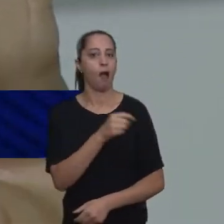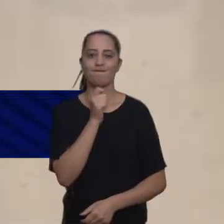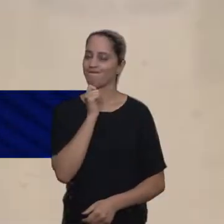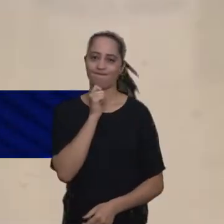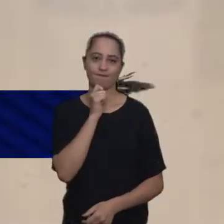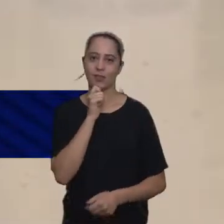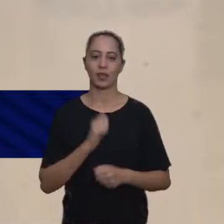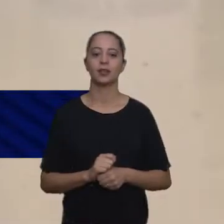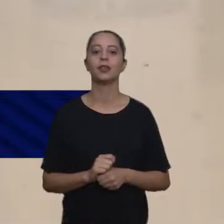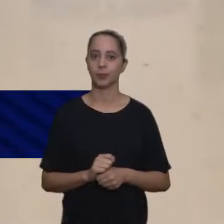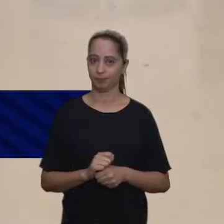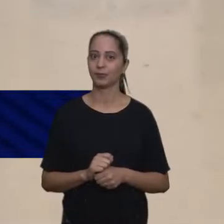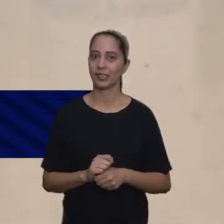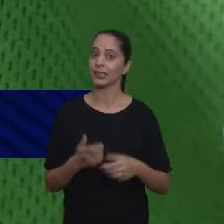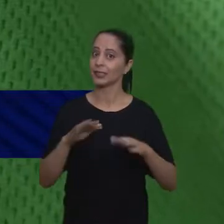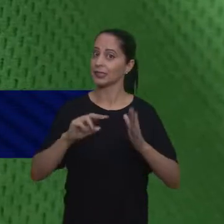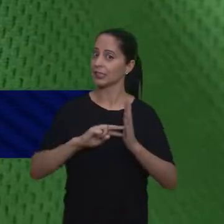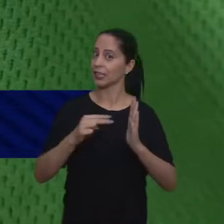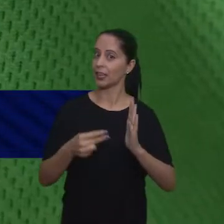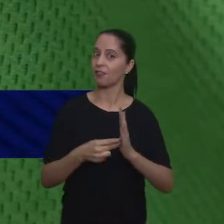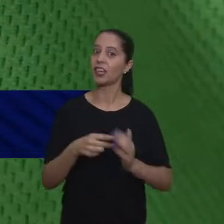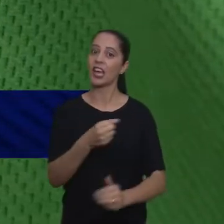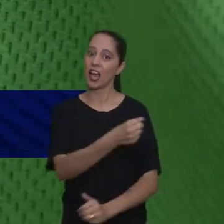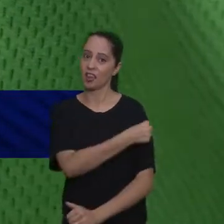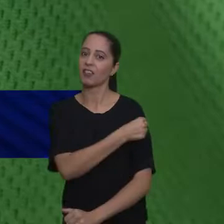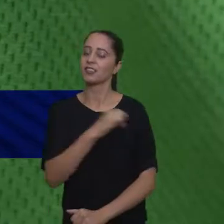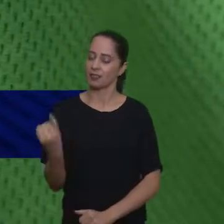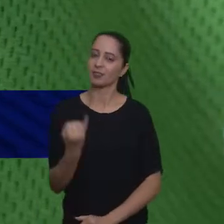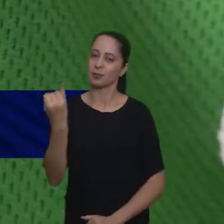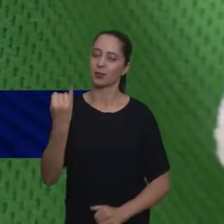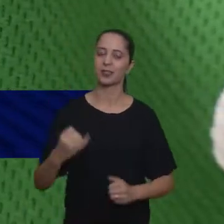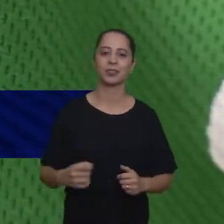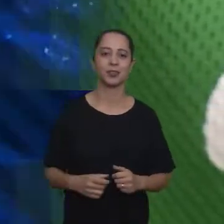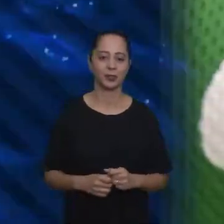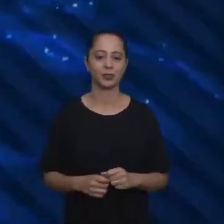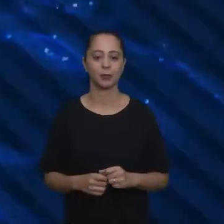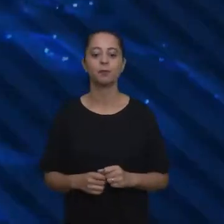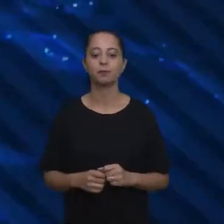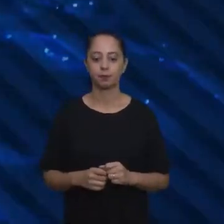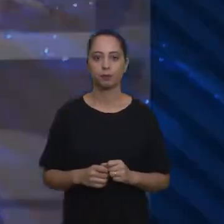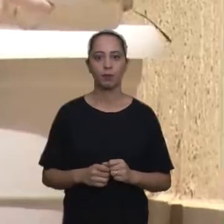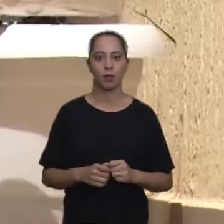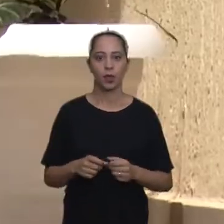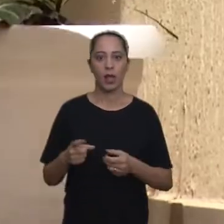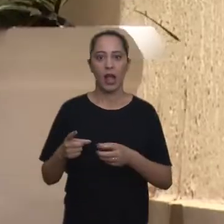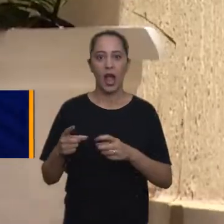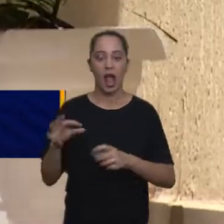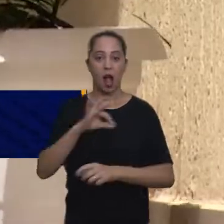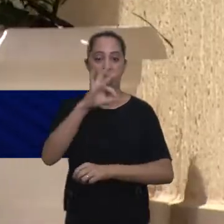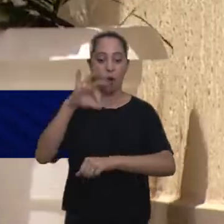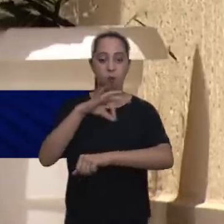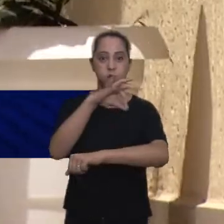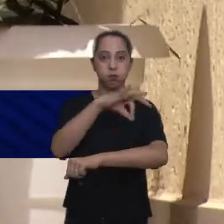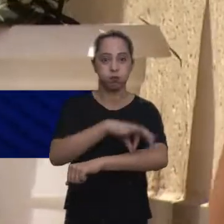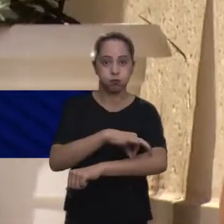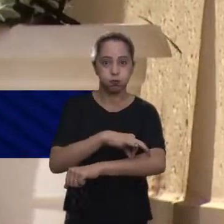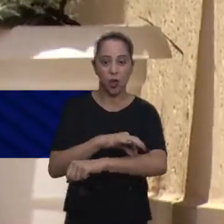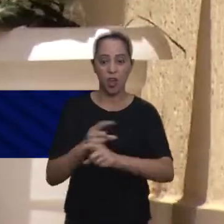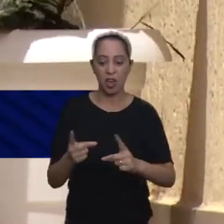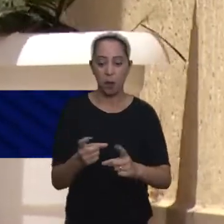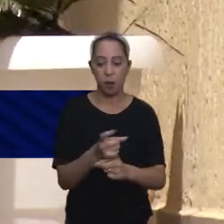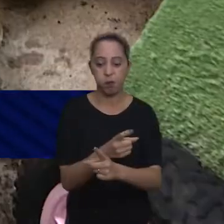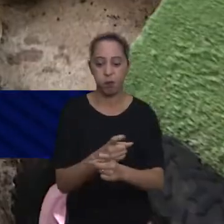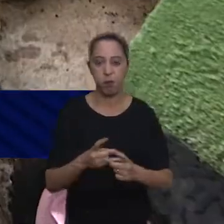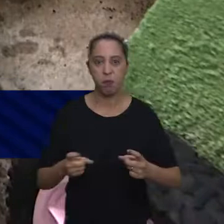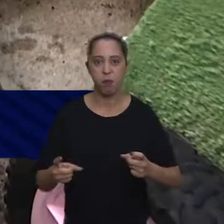não completaram o ciclo vacinal, situação que reforça a eficácia da vacina. Sobe o índice de densidade larvária em